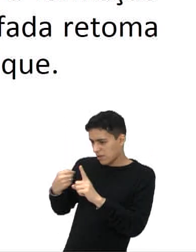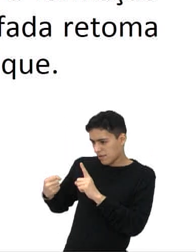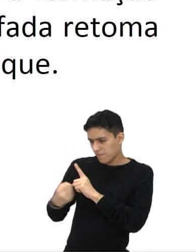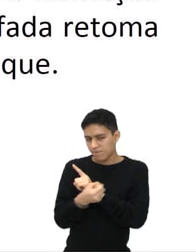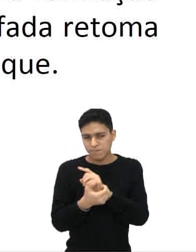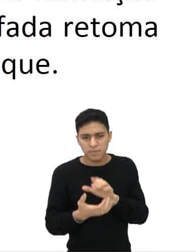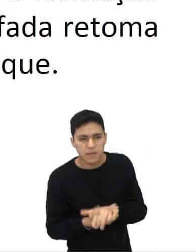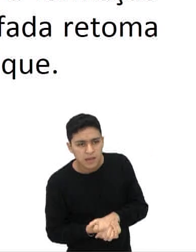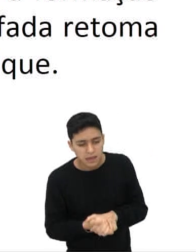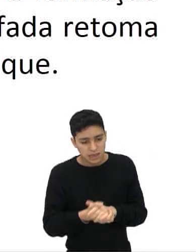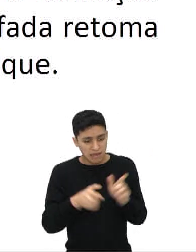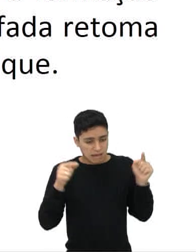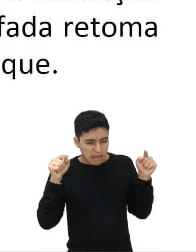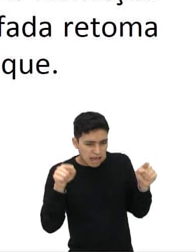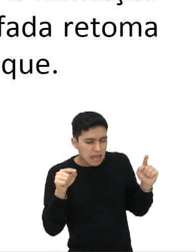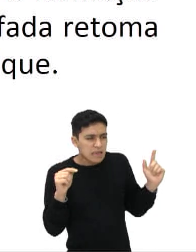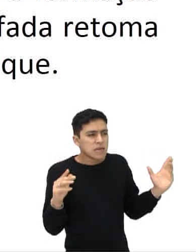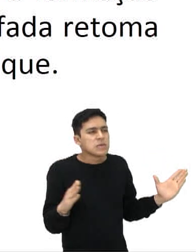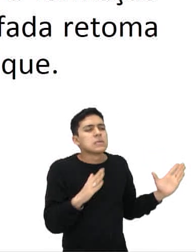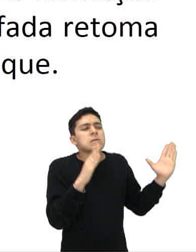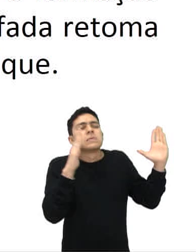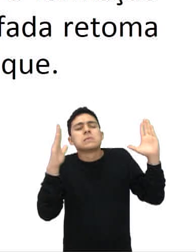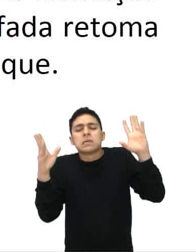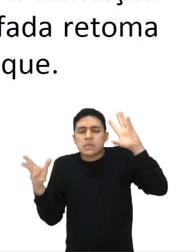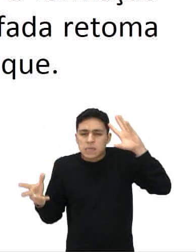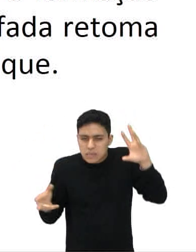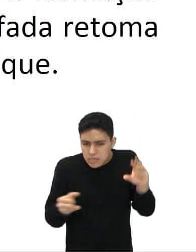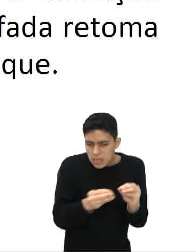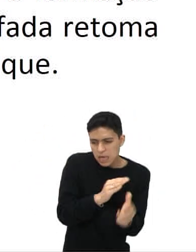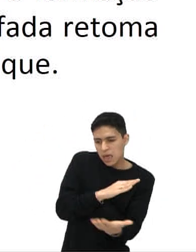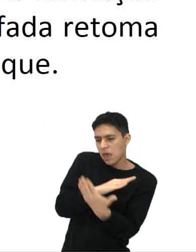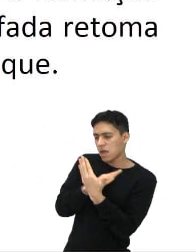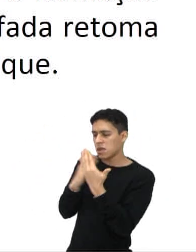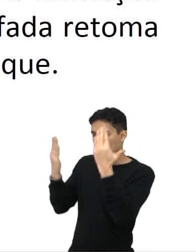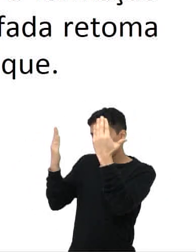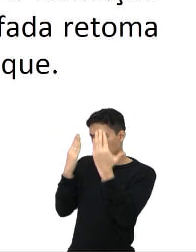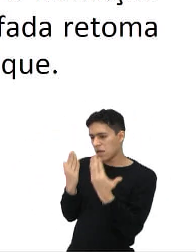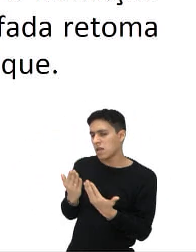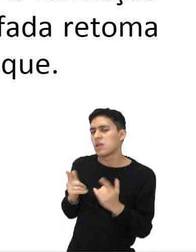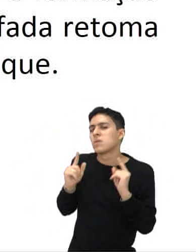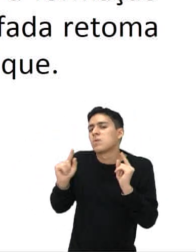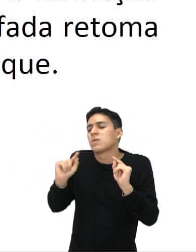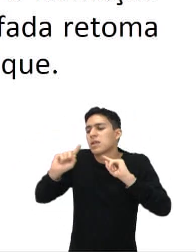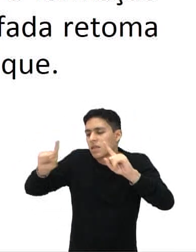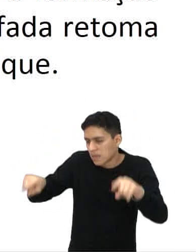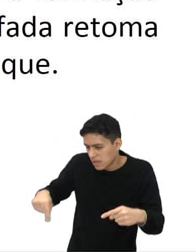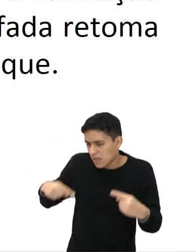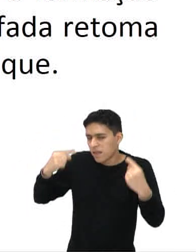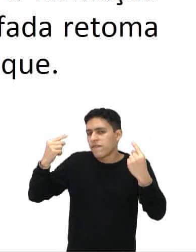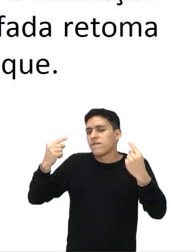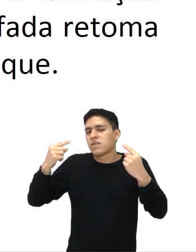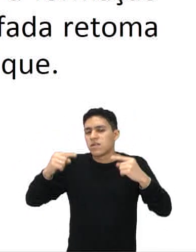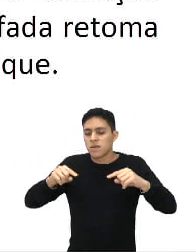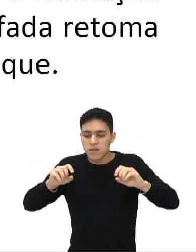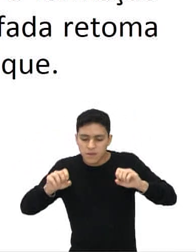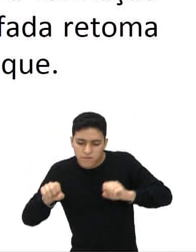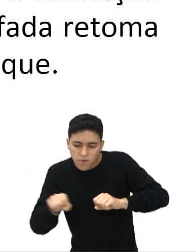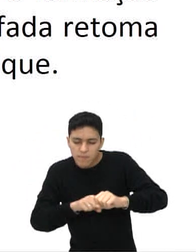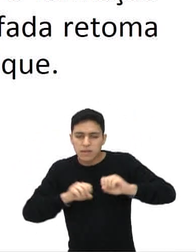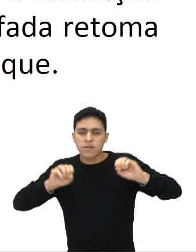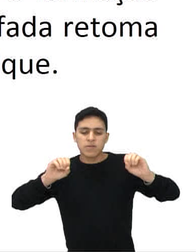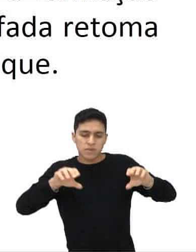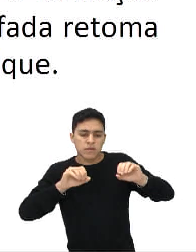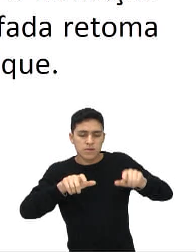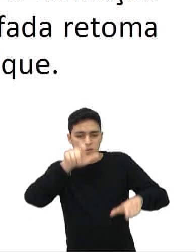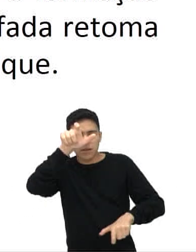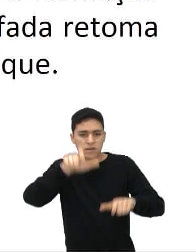Esse panorama auxilia na análise da questão dos desafios para a formação educacional